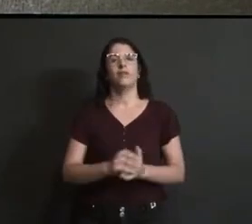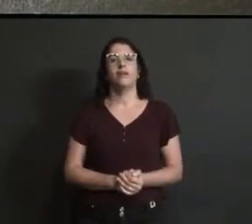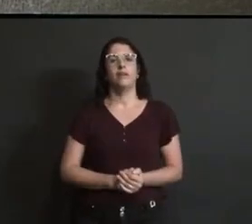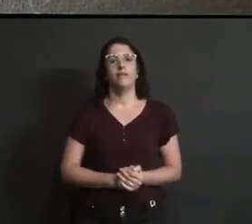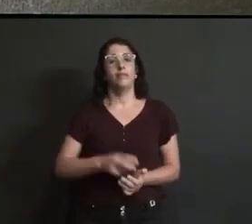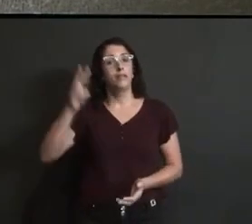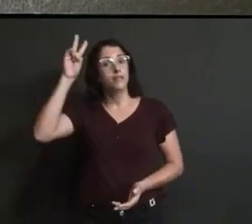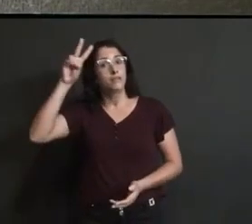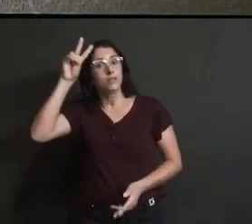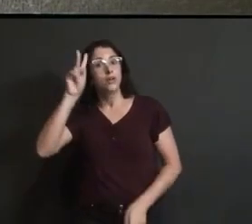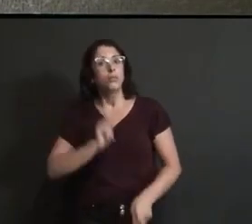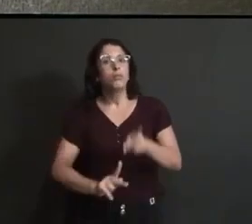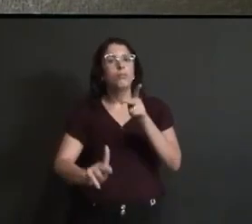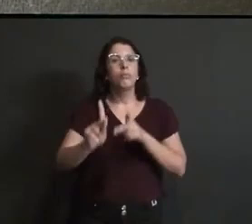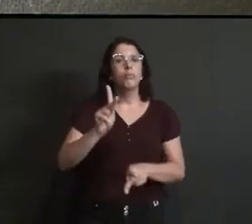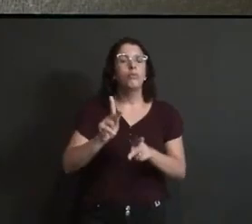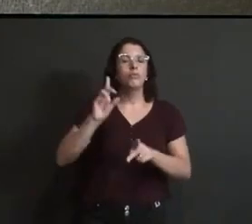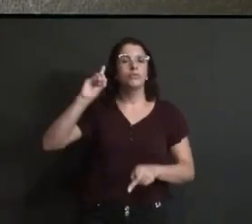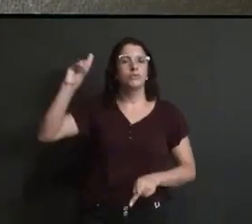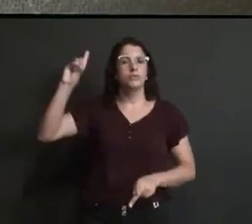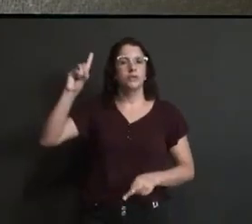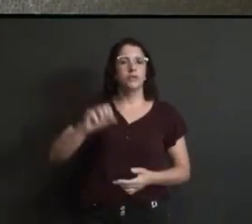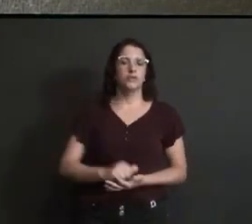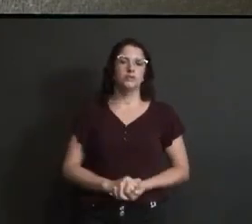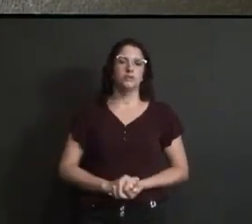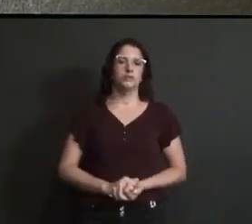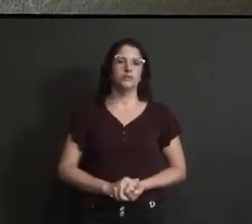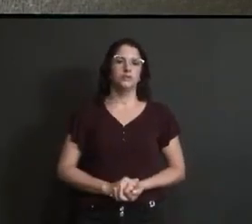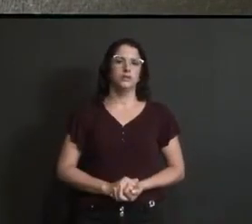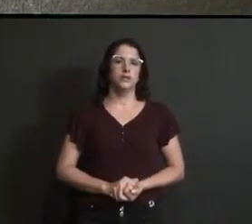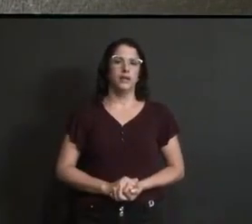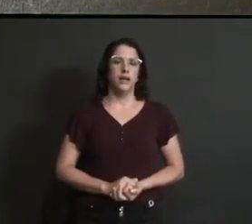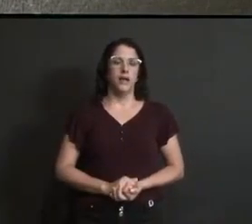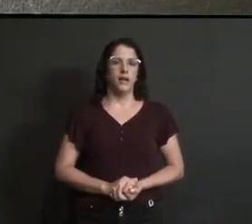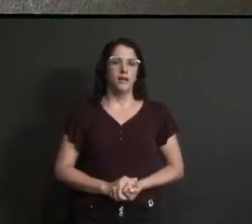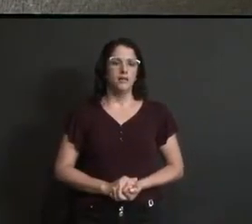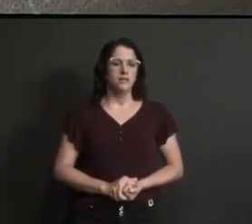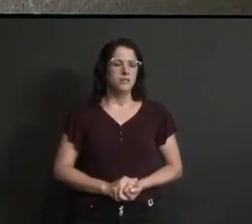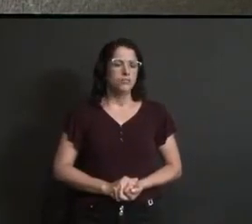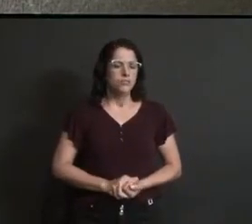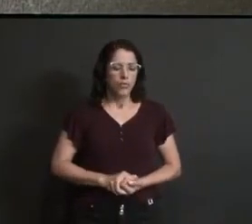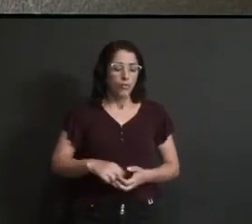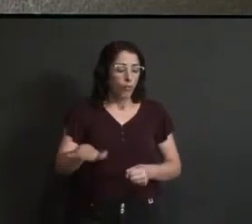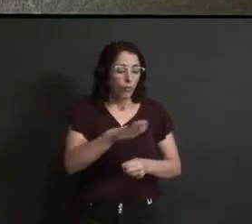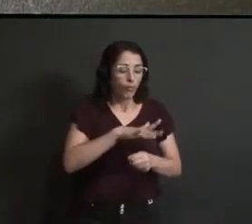nossa história é feita de pessoas que fizeram valer a pena.